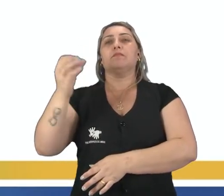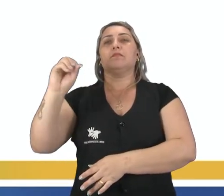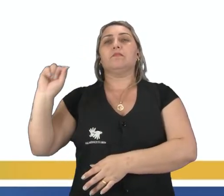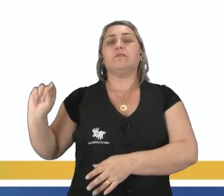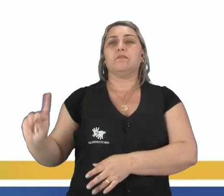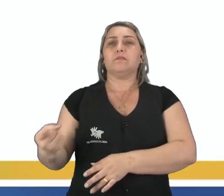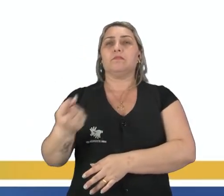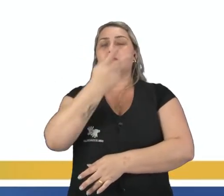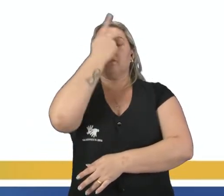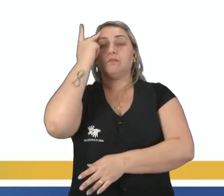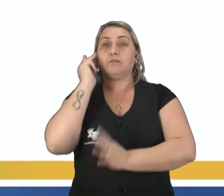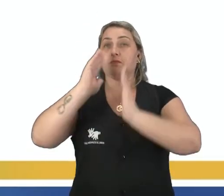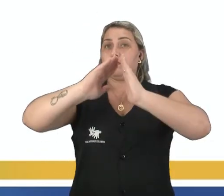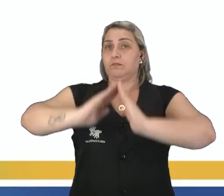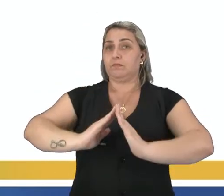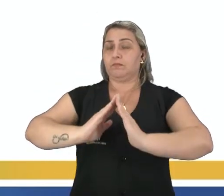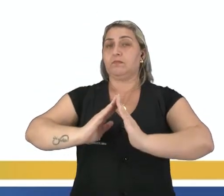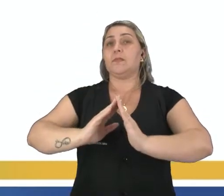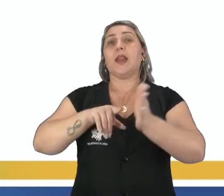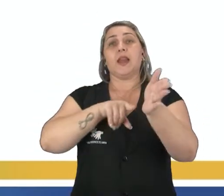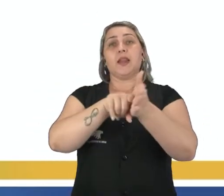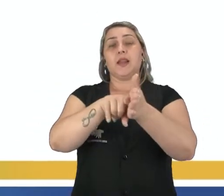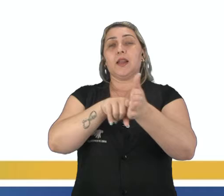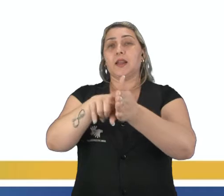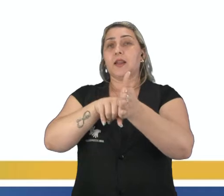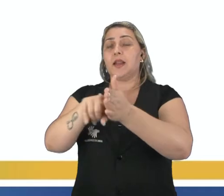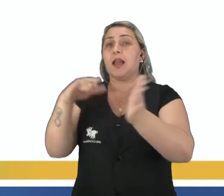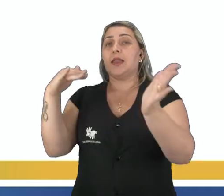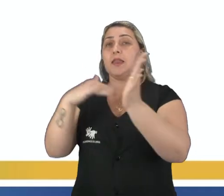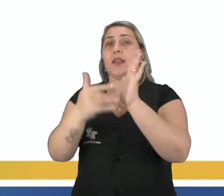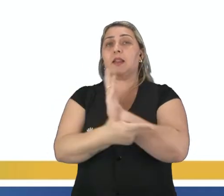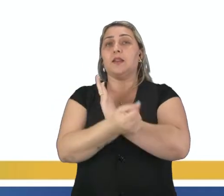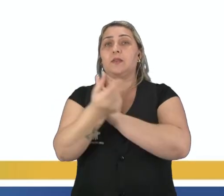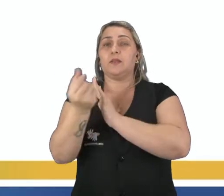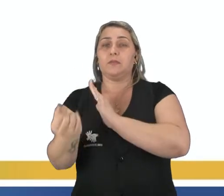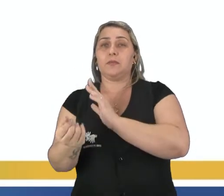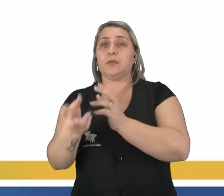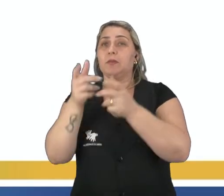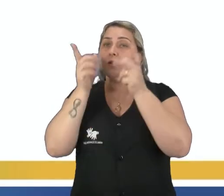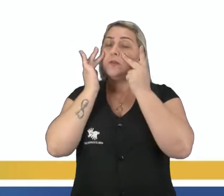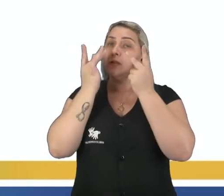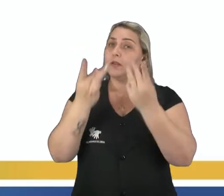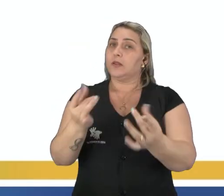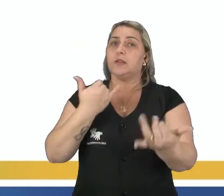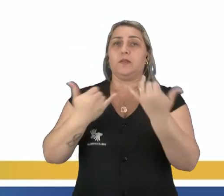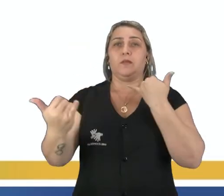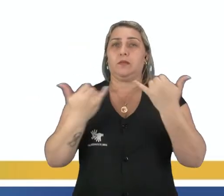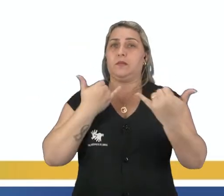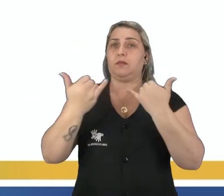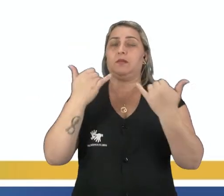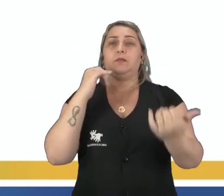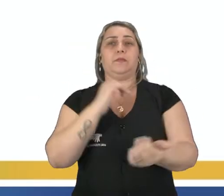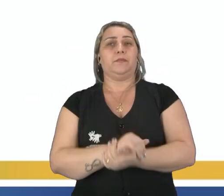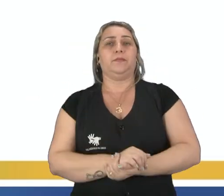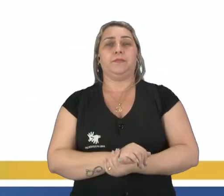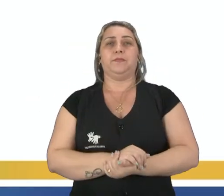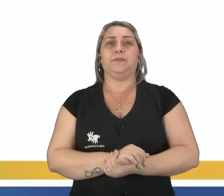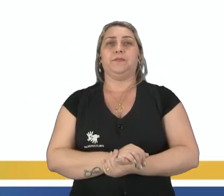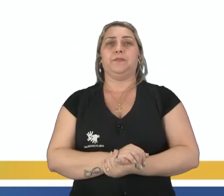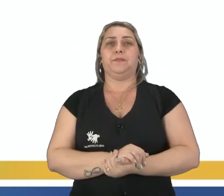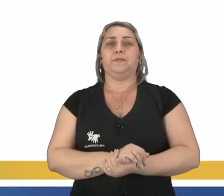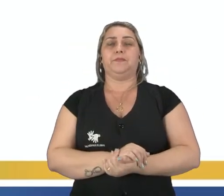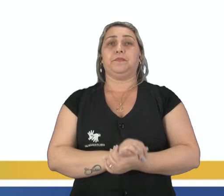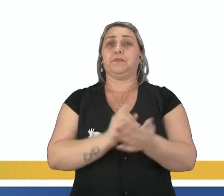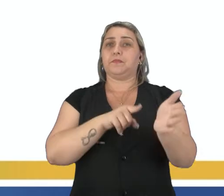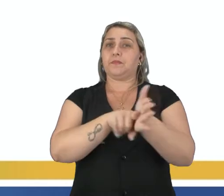160 milhões de habitantes. Me refiro a dados até 2000. Presta bem atenção nessa informação.